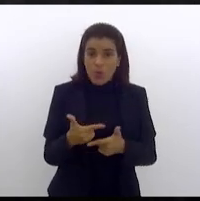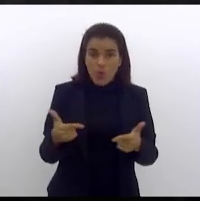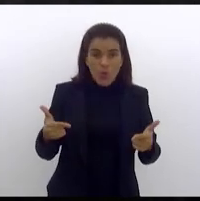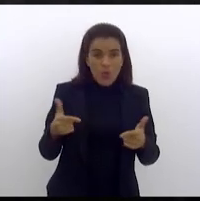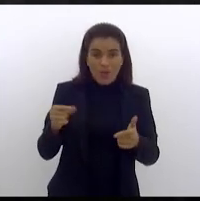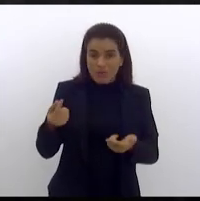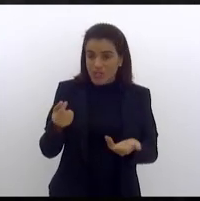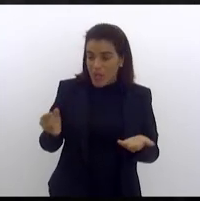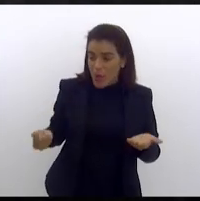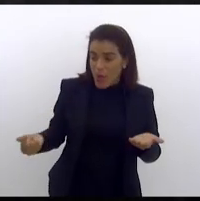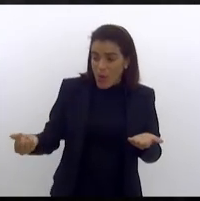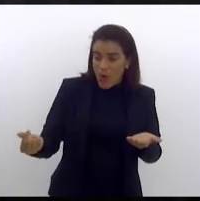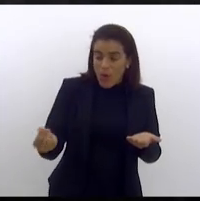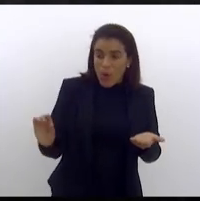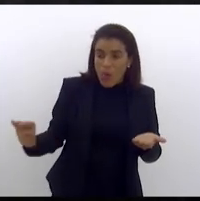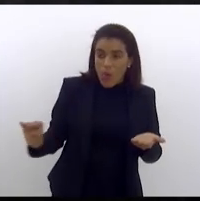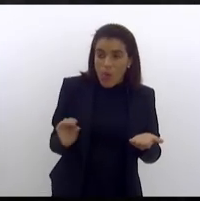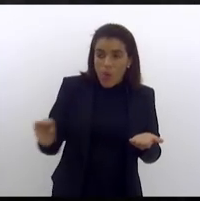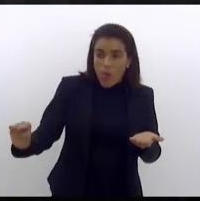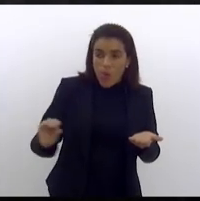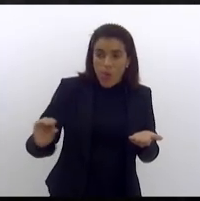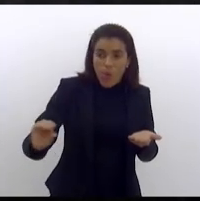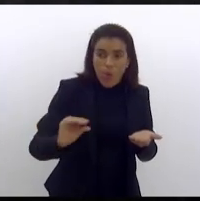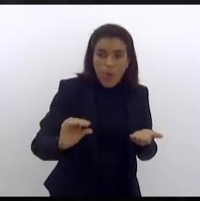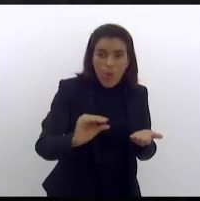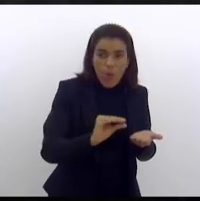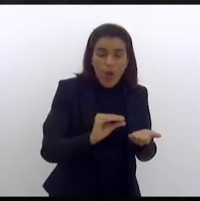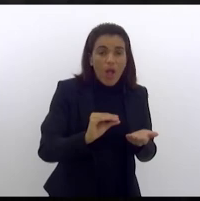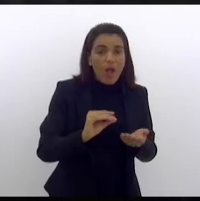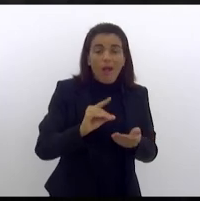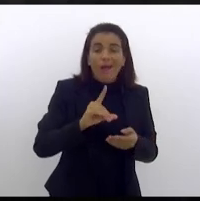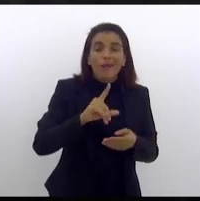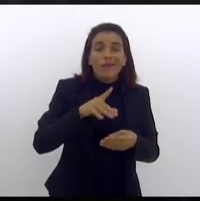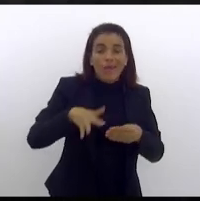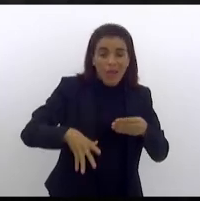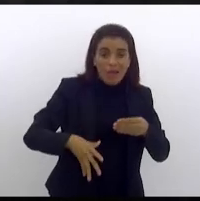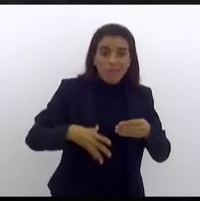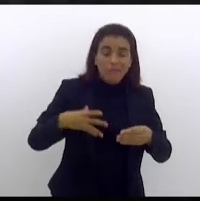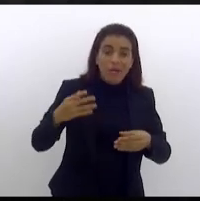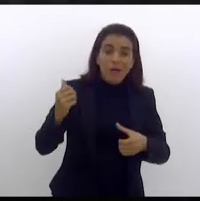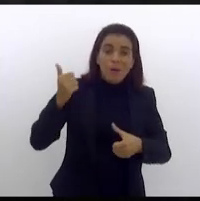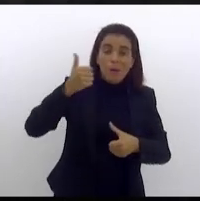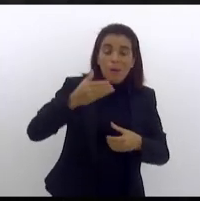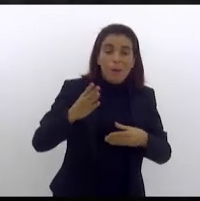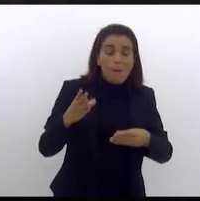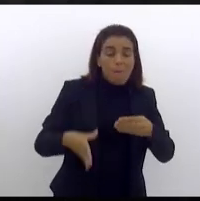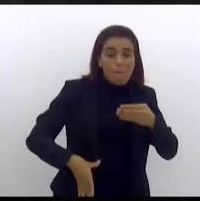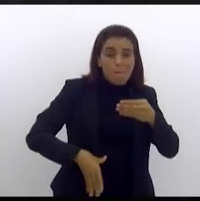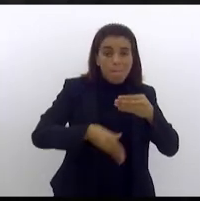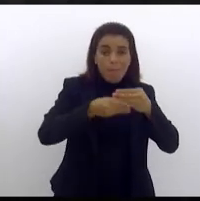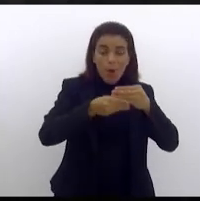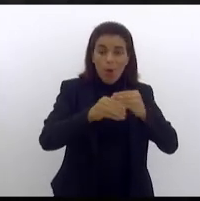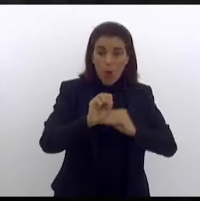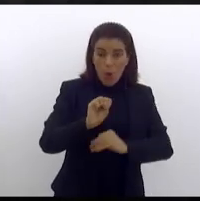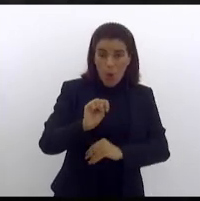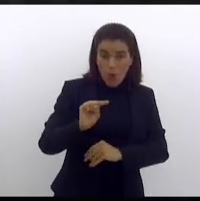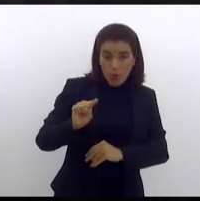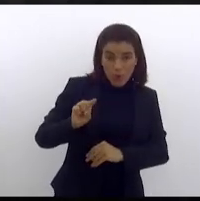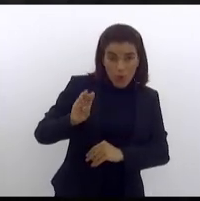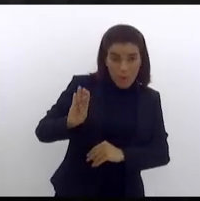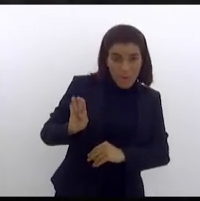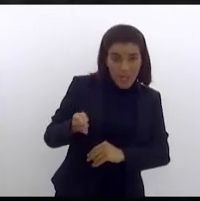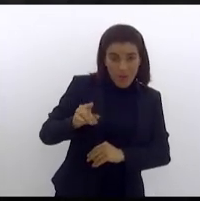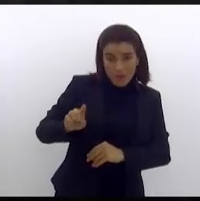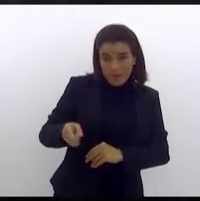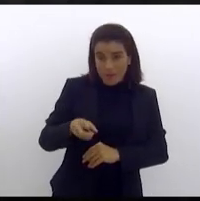fundos iríamos acrescentar o déficit de 2024 que é de 8 bilhões me mais 3